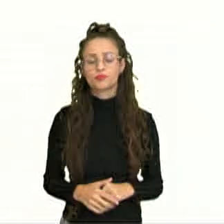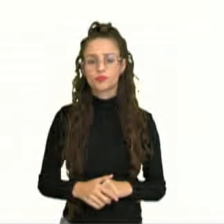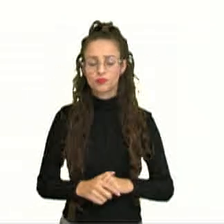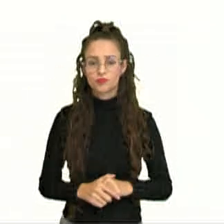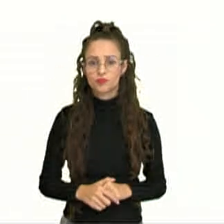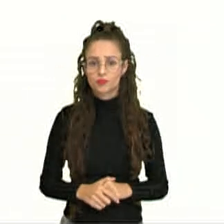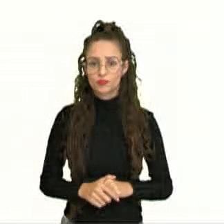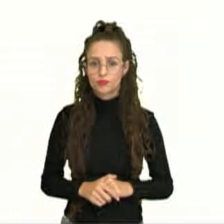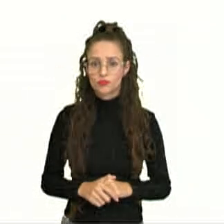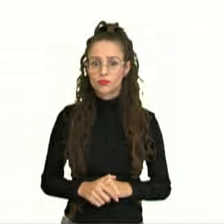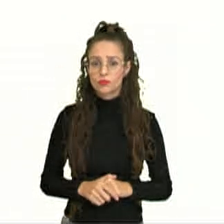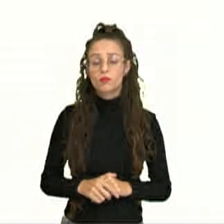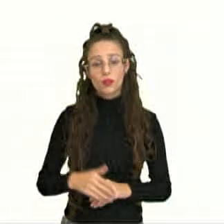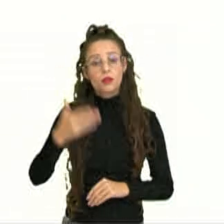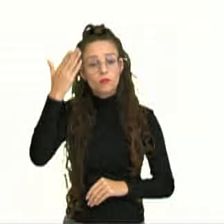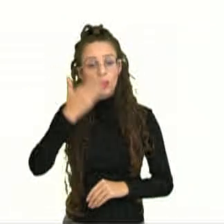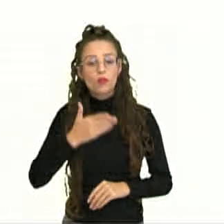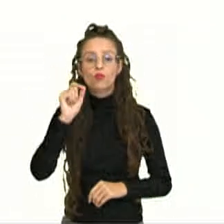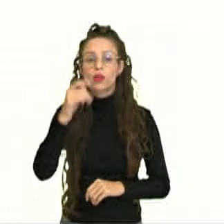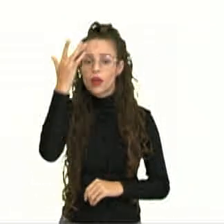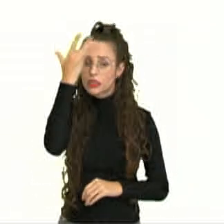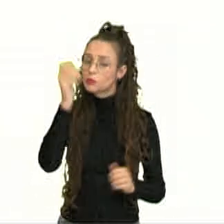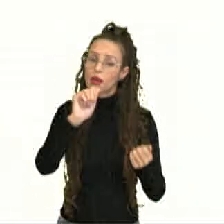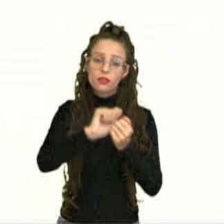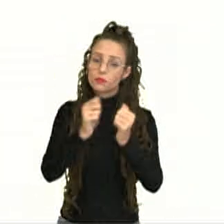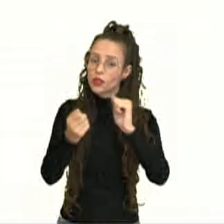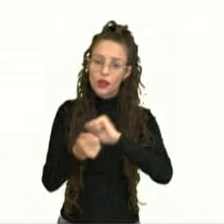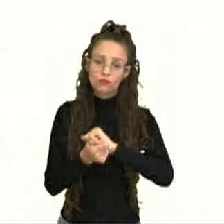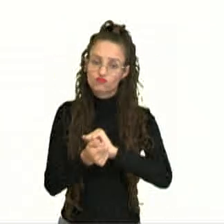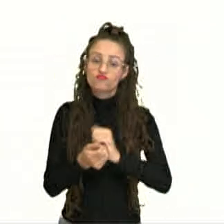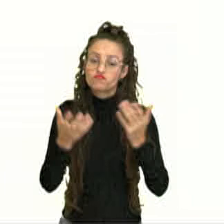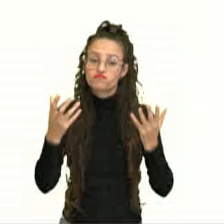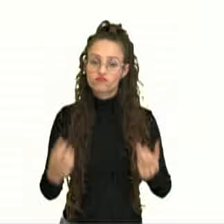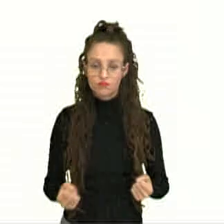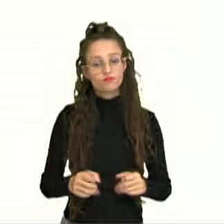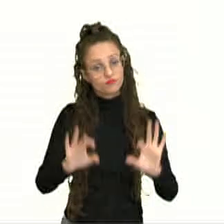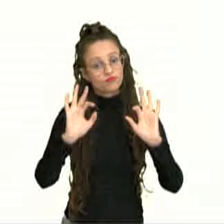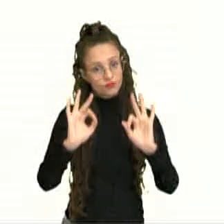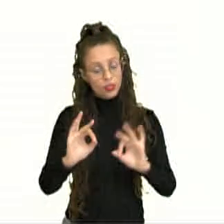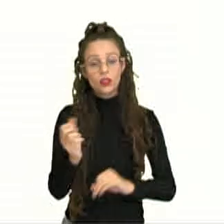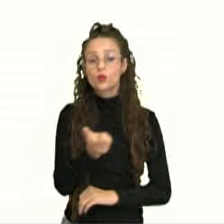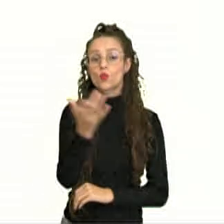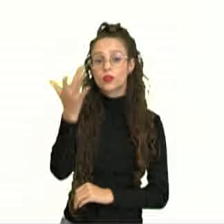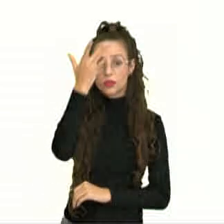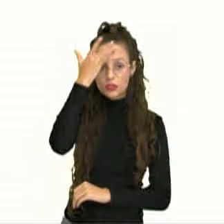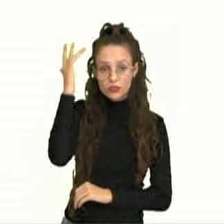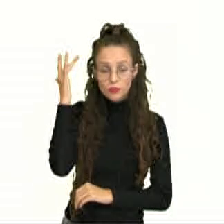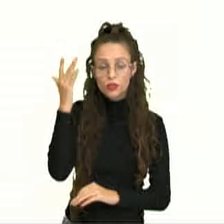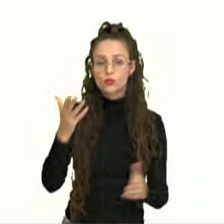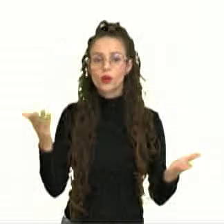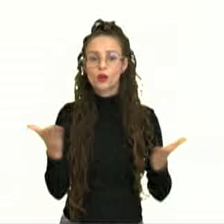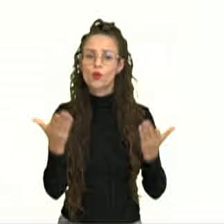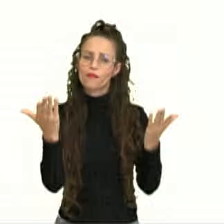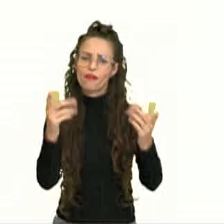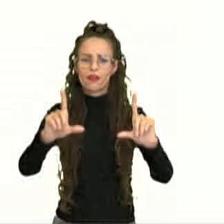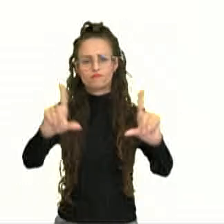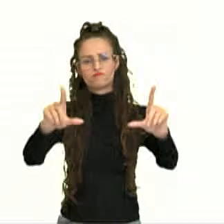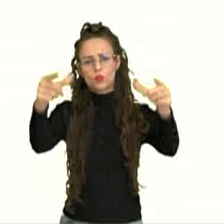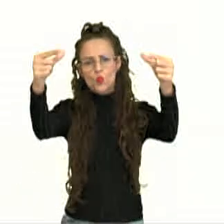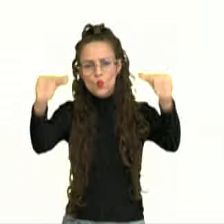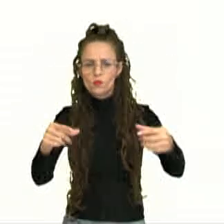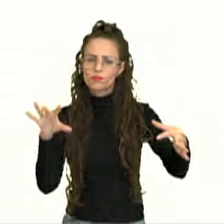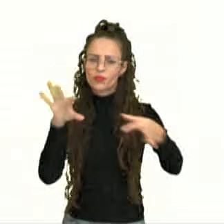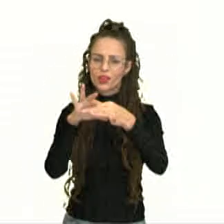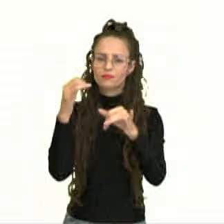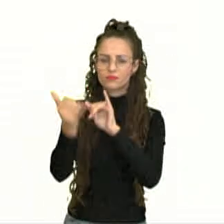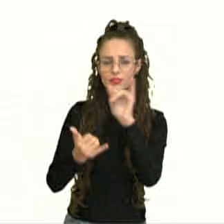Os dados mostram que as pessoas se adaptaram. Exatamente, muita gente quer plataforma de streaming, né, para ver filme e tudo